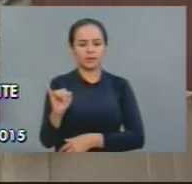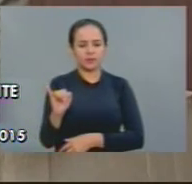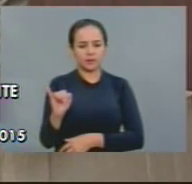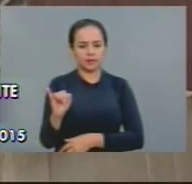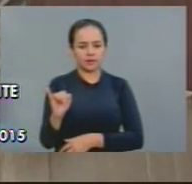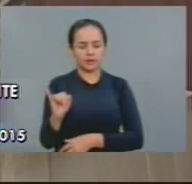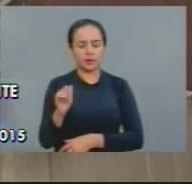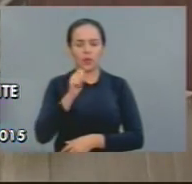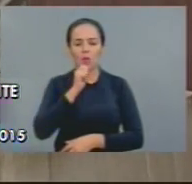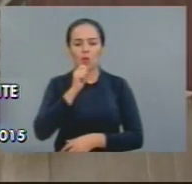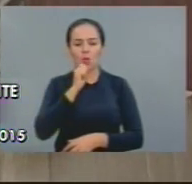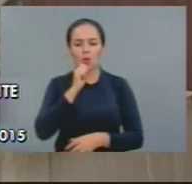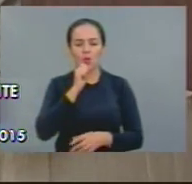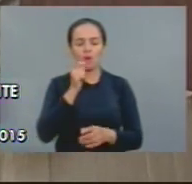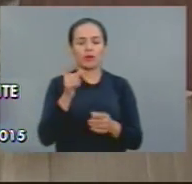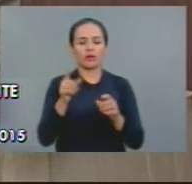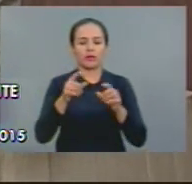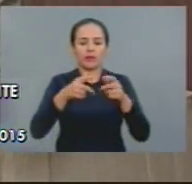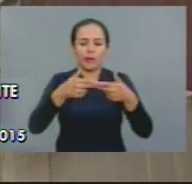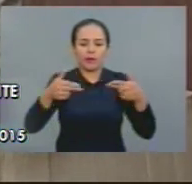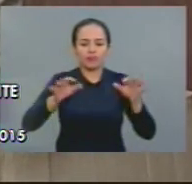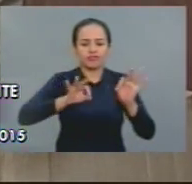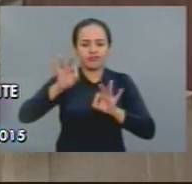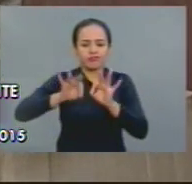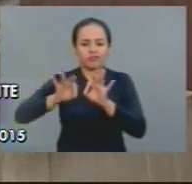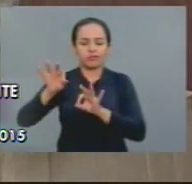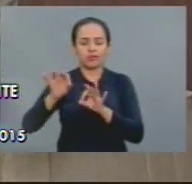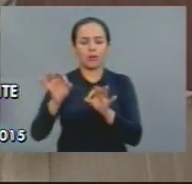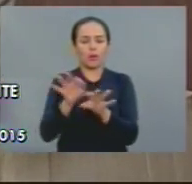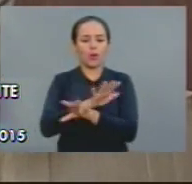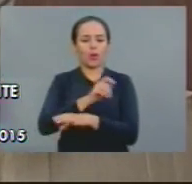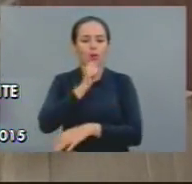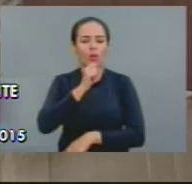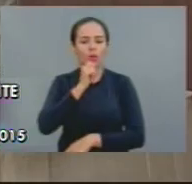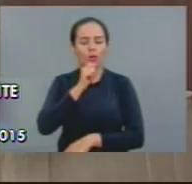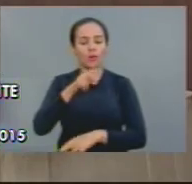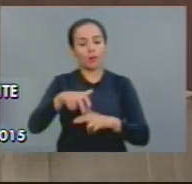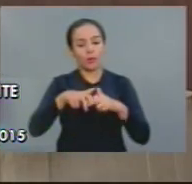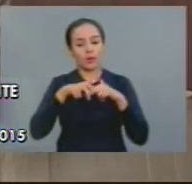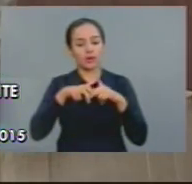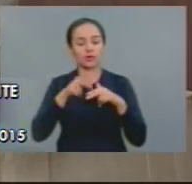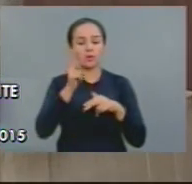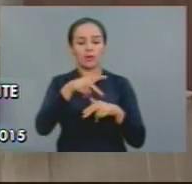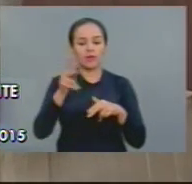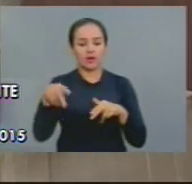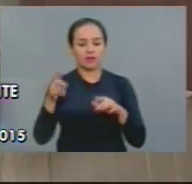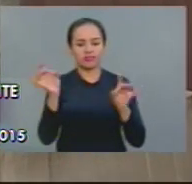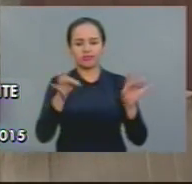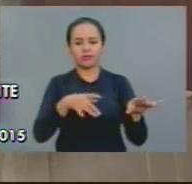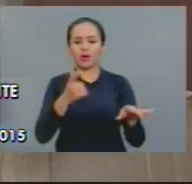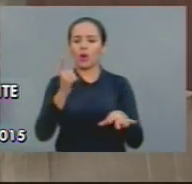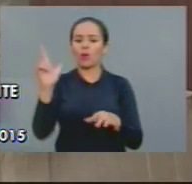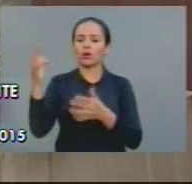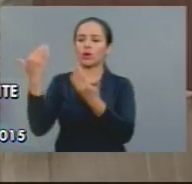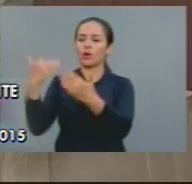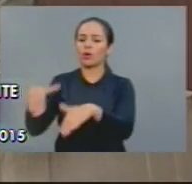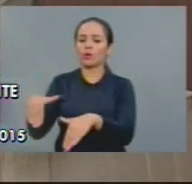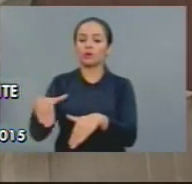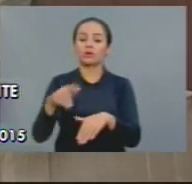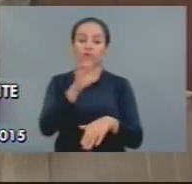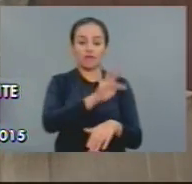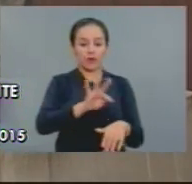são implantados. Isso causa esvaziamento, porque esses professores, inclusive, passam em outros concursos.